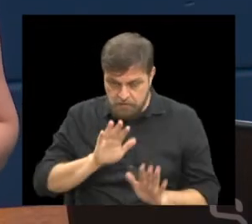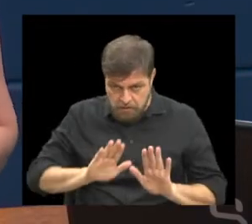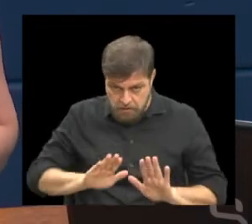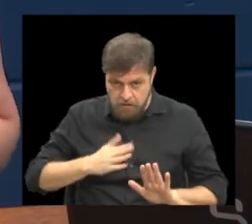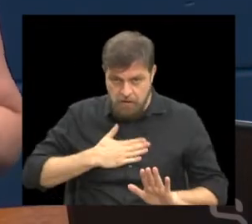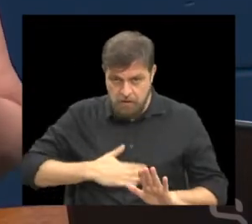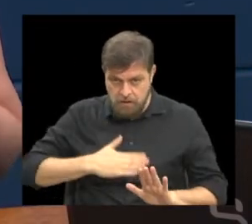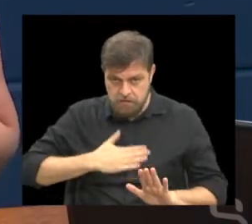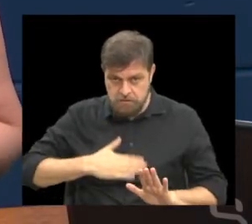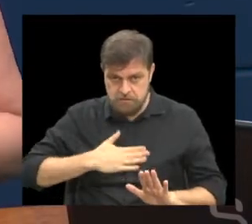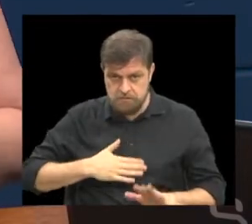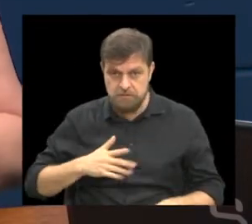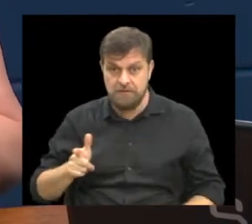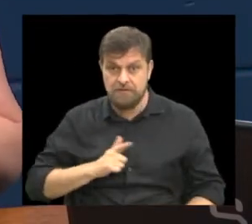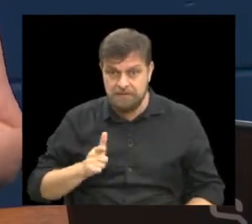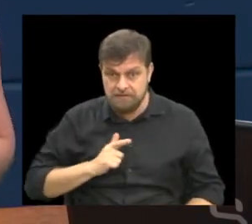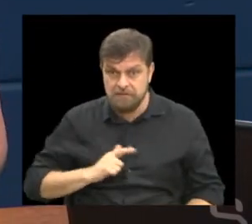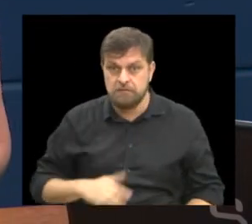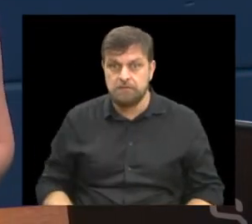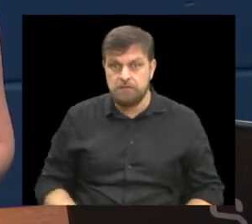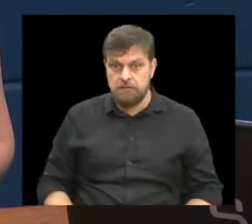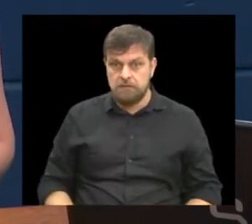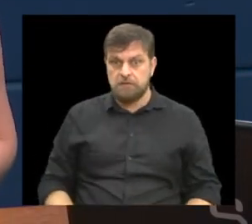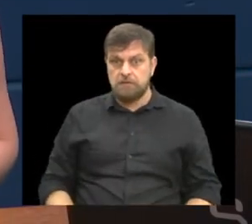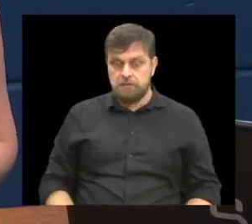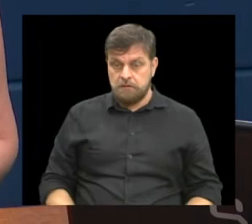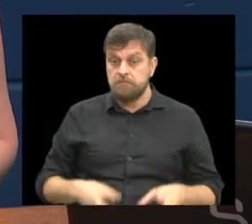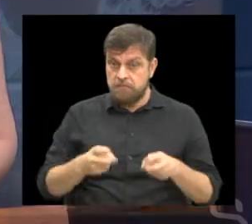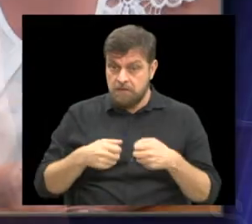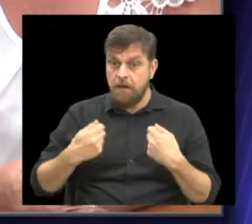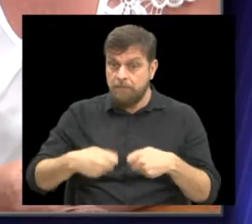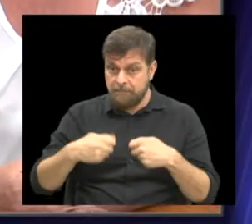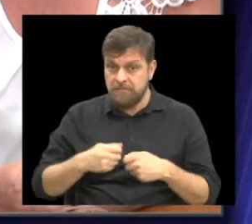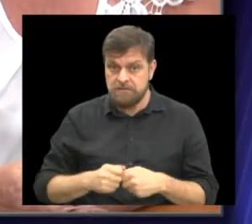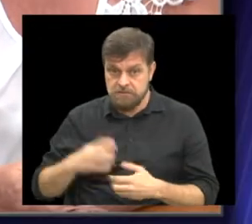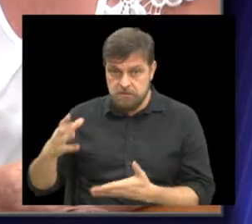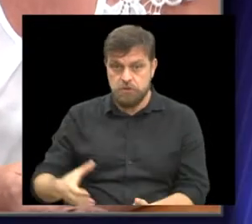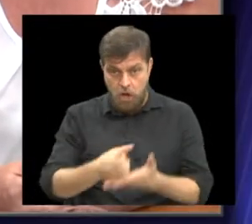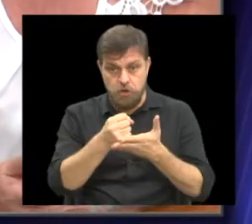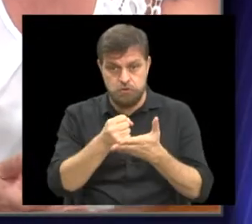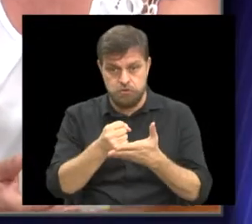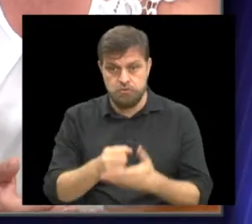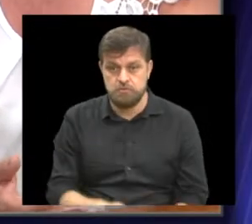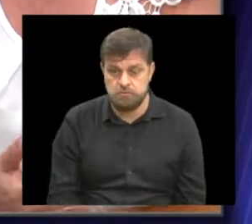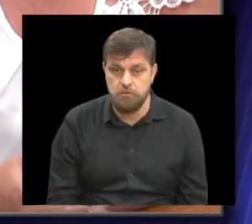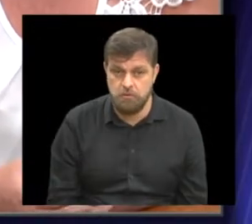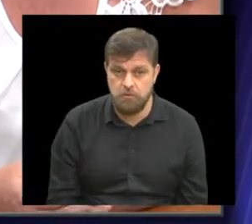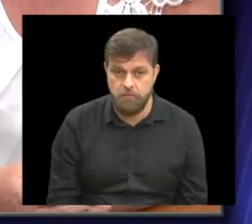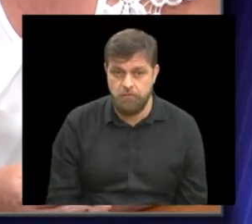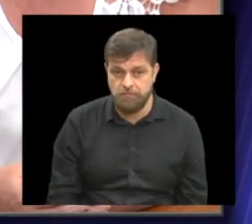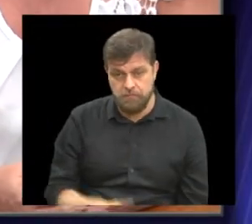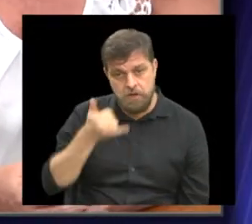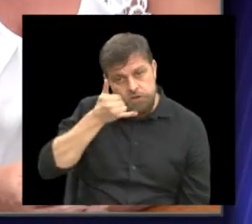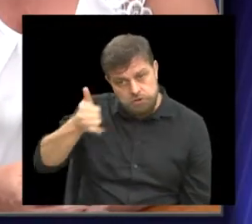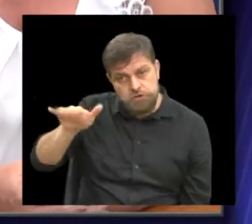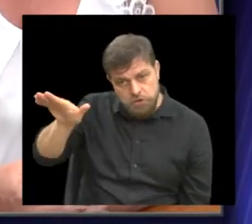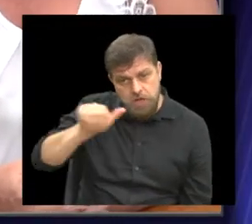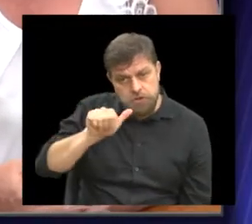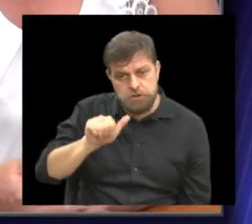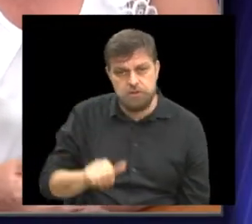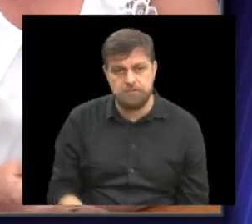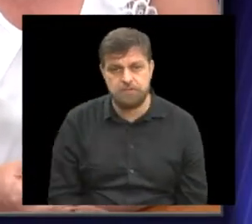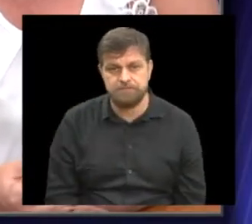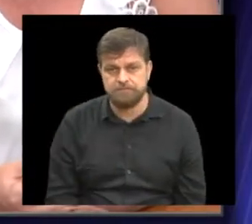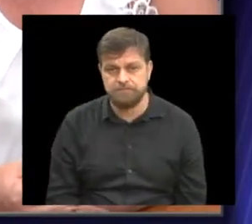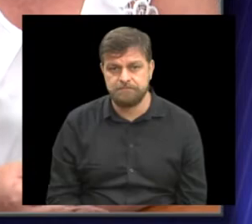gente percebe que veio toda aquela sintomatologia extra que precisa de uma situação mais cuidadosa. É importante